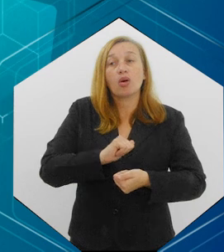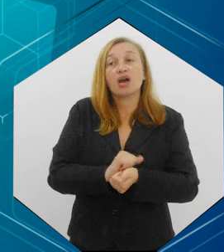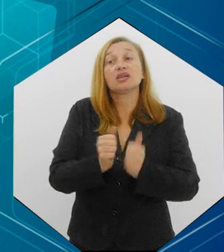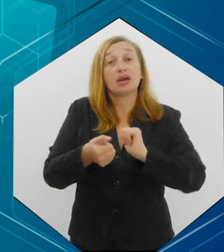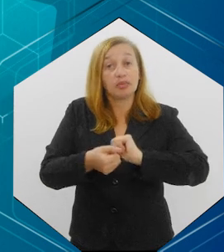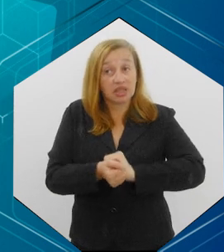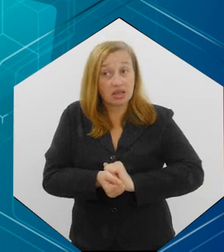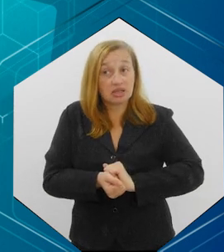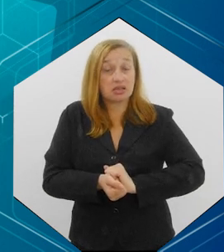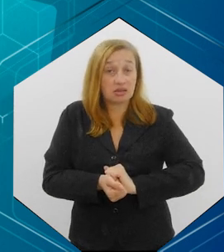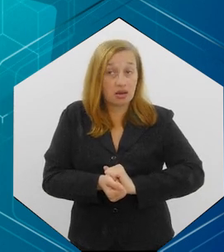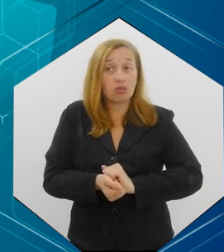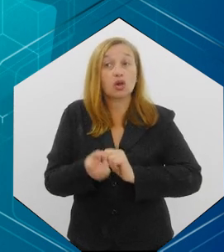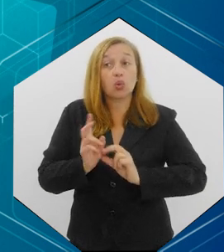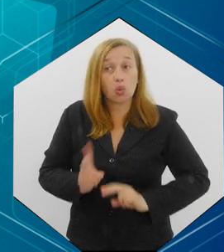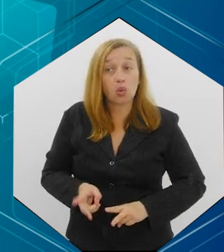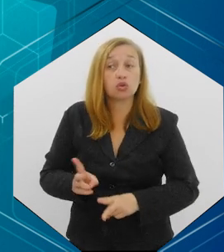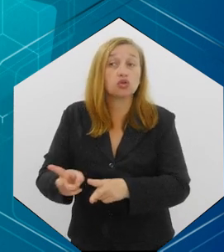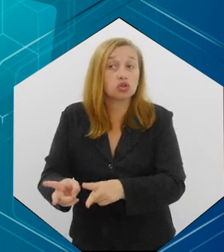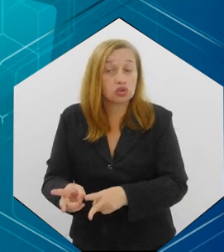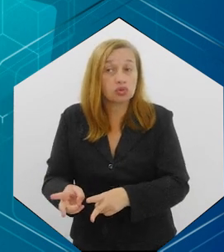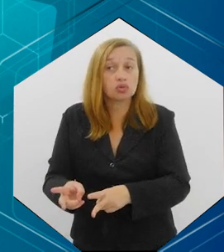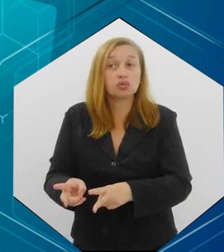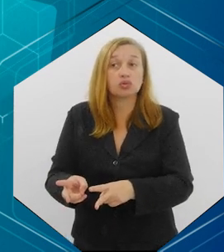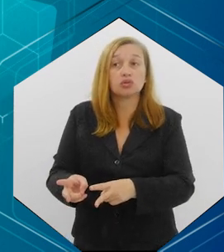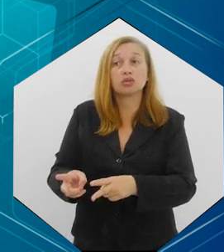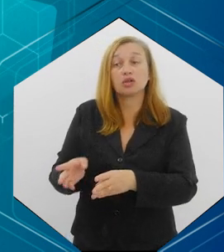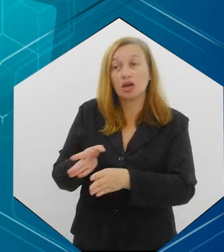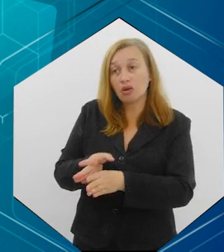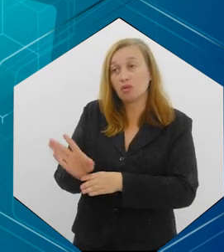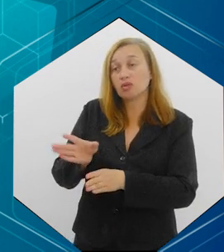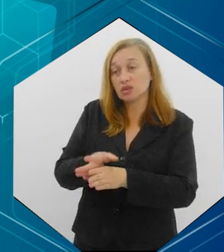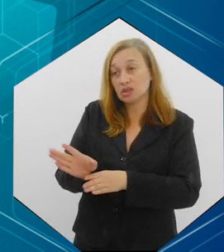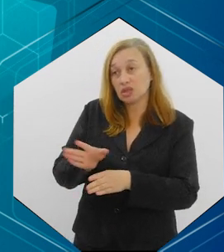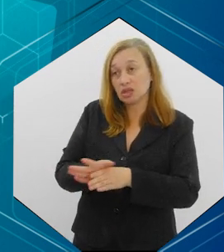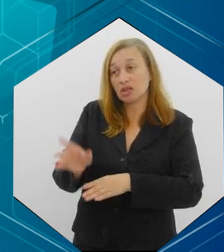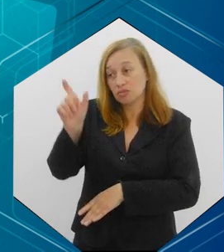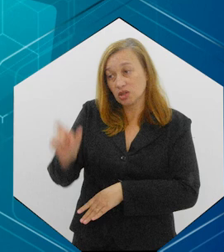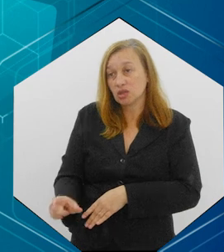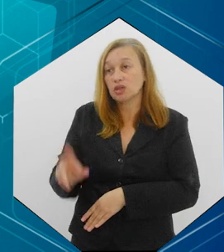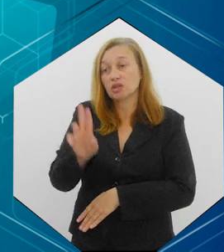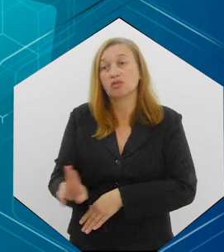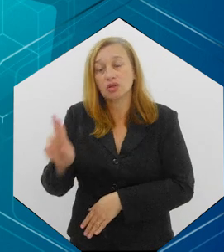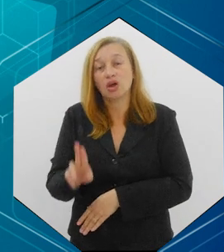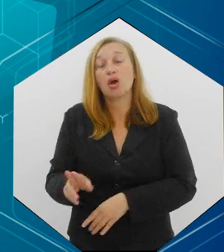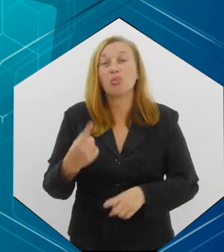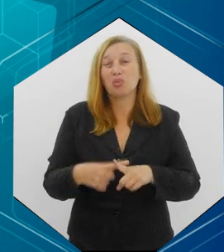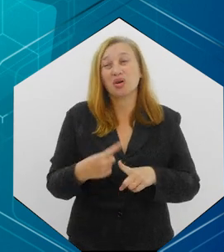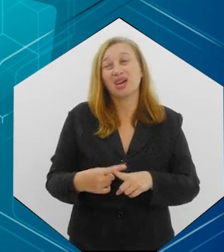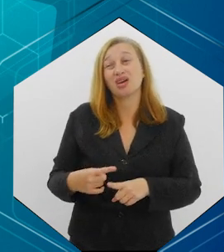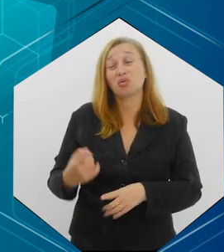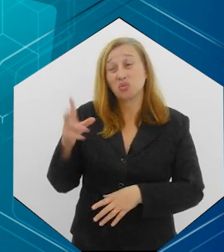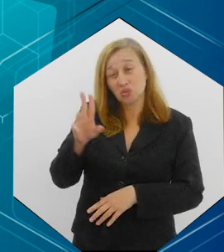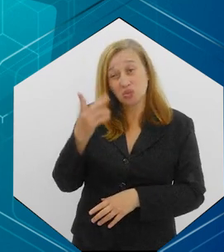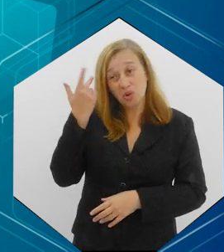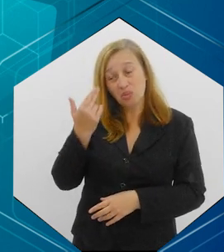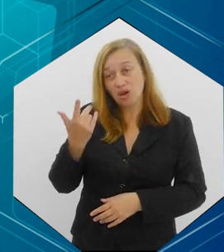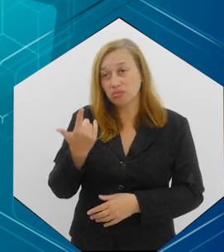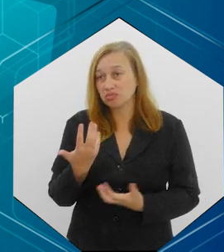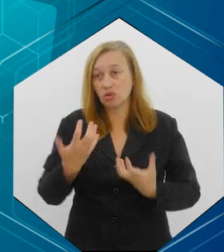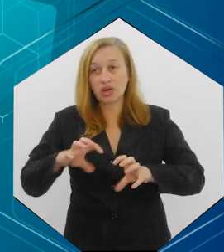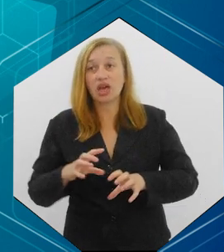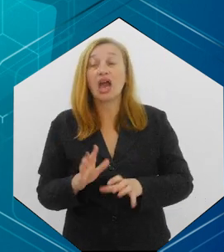trabalho de adequar e continuar convencendo o paciente a usar, porque de uma forma geral ele